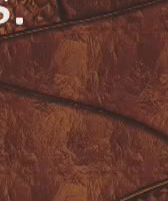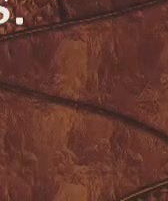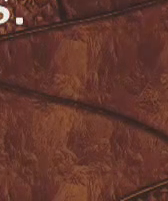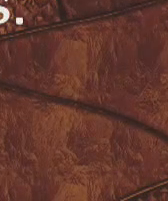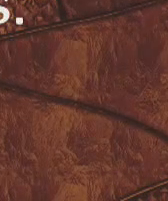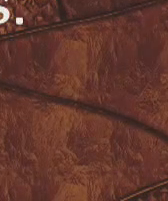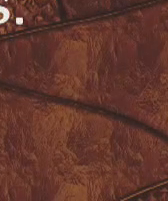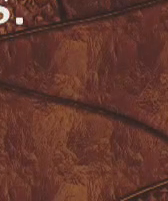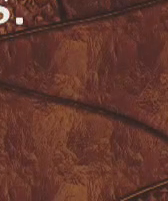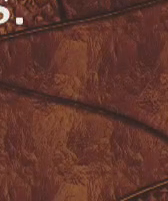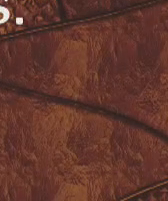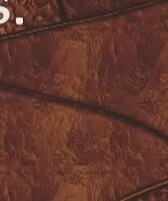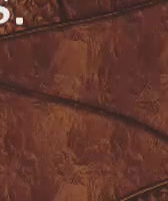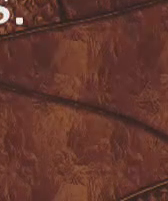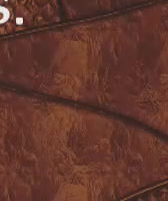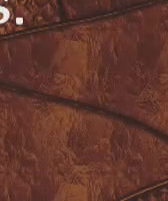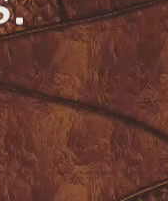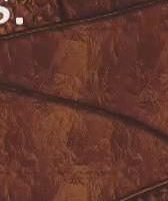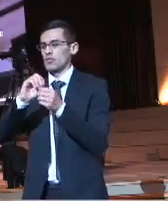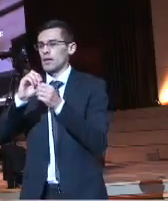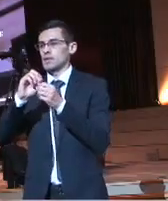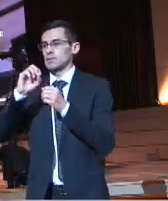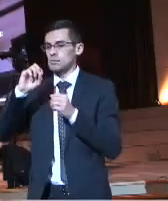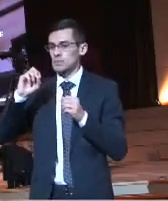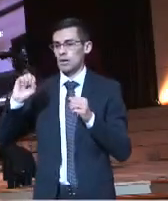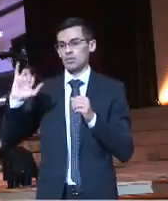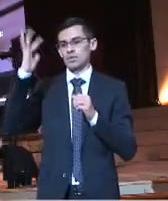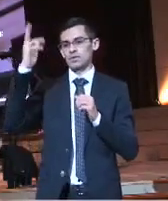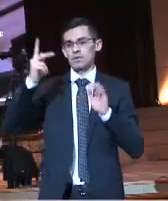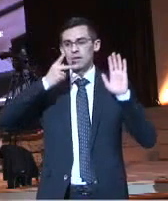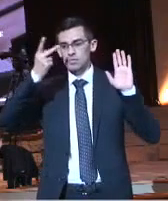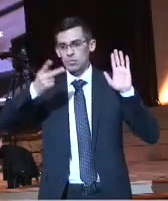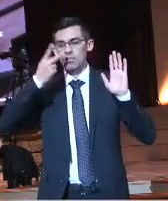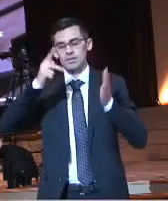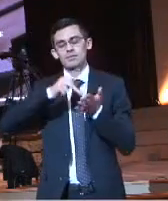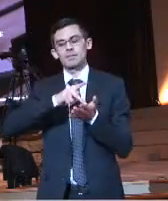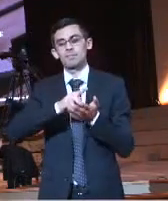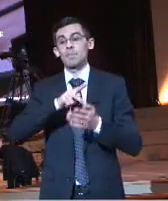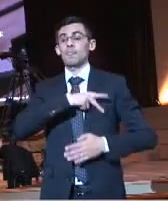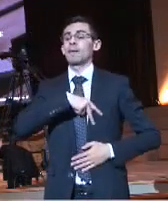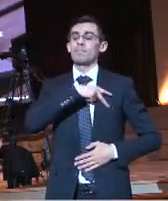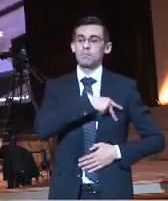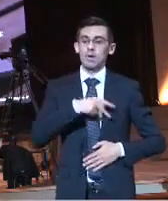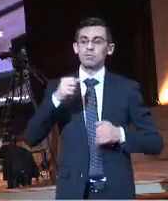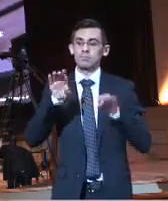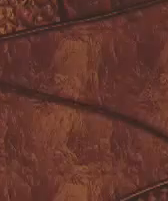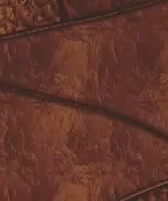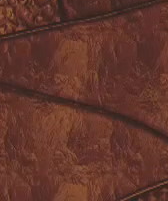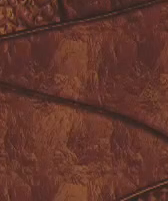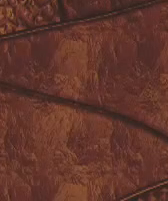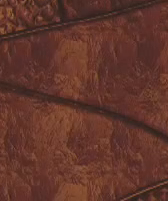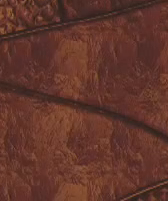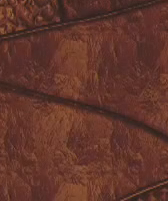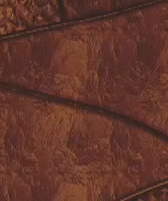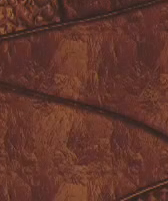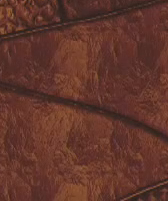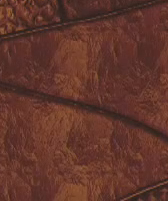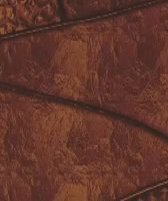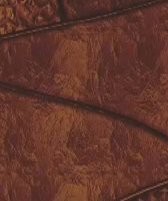que sempre cumpre as suas promessas. E Paulo vai dizer, pois os nossos